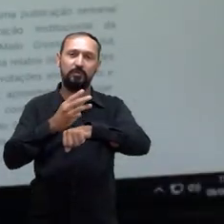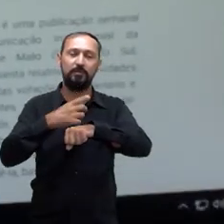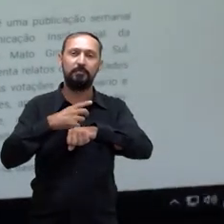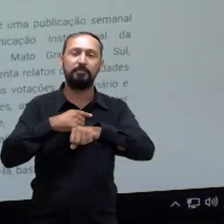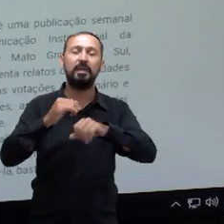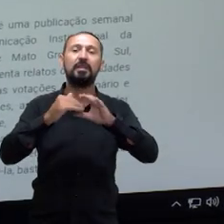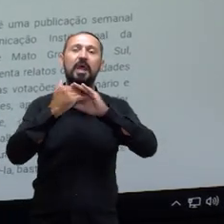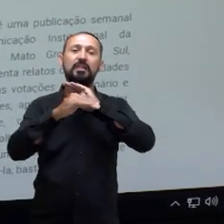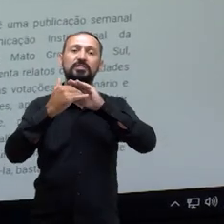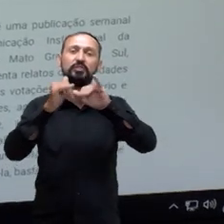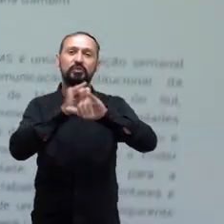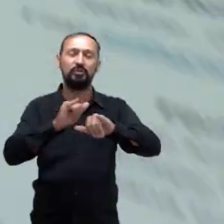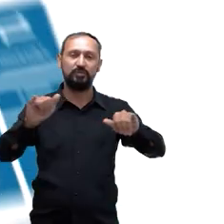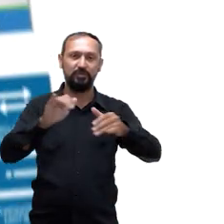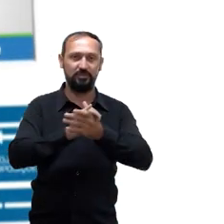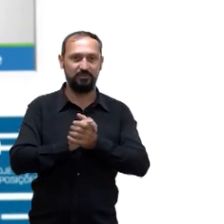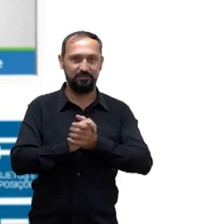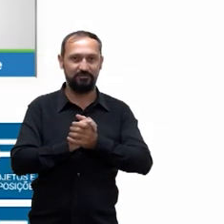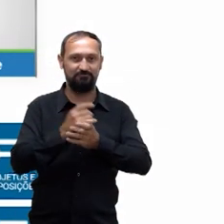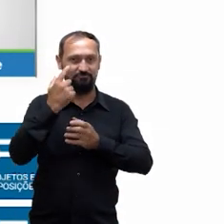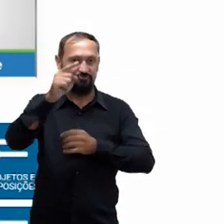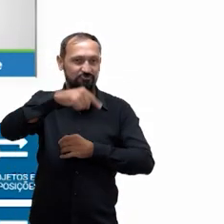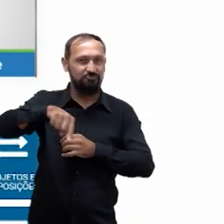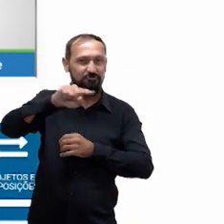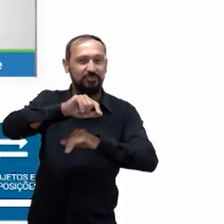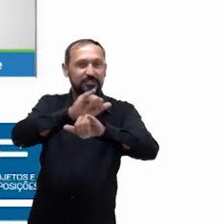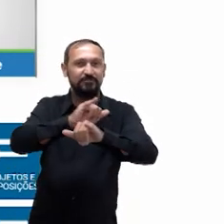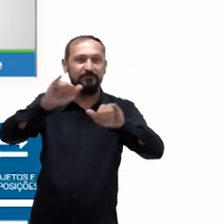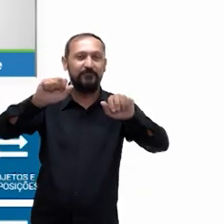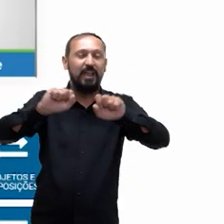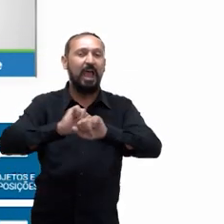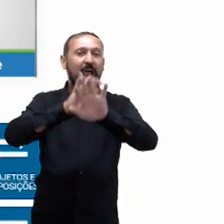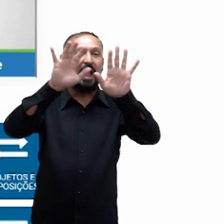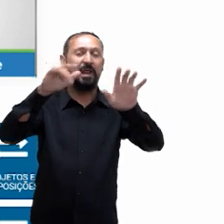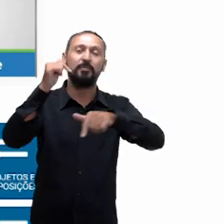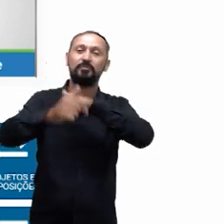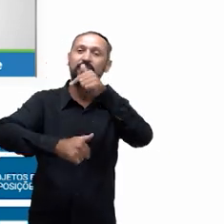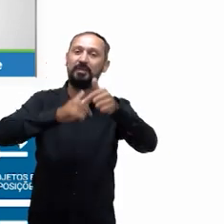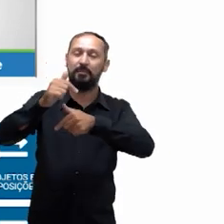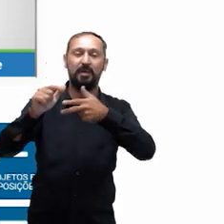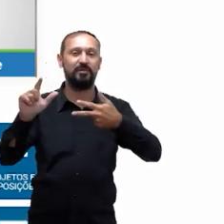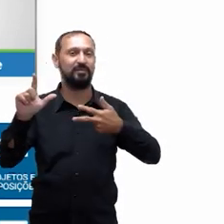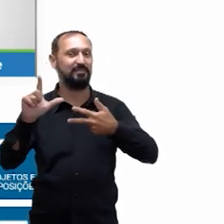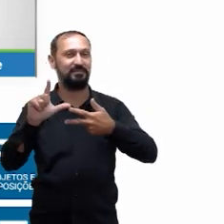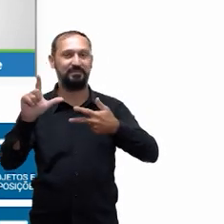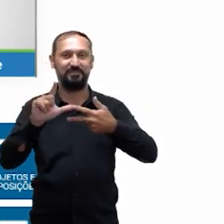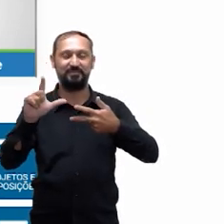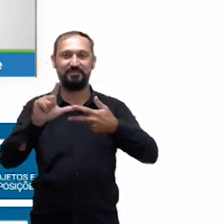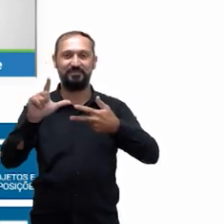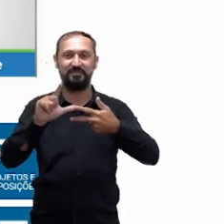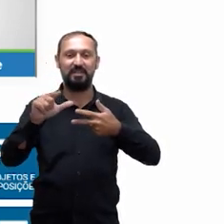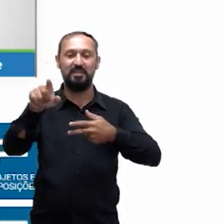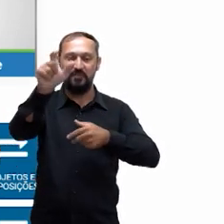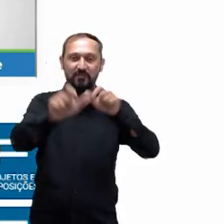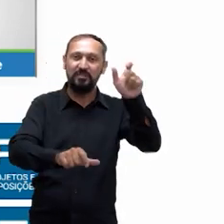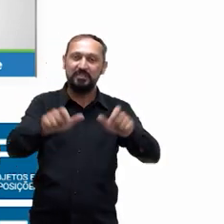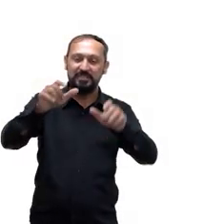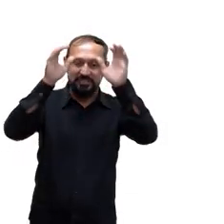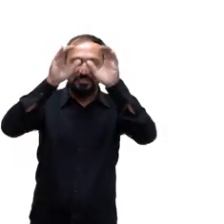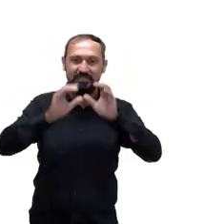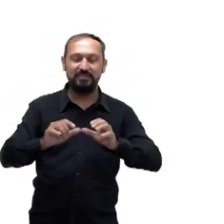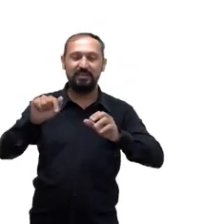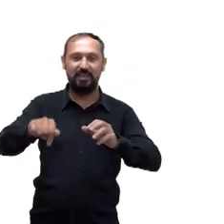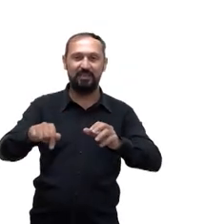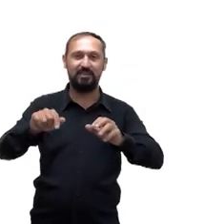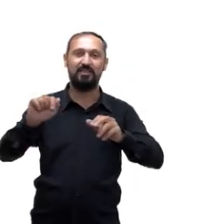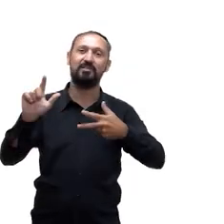para o recebimento da newsletter nossos canais digitais garantem transparências atividades legislativas de